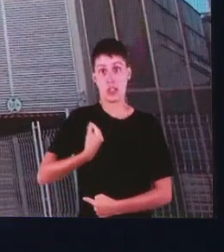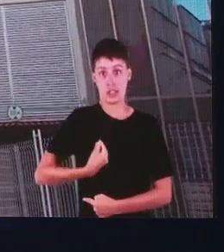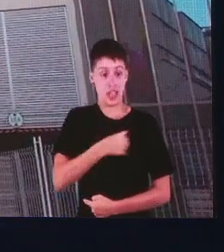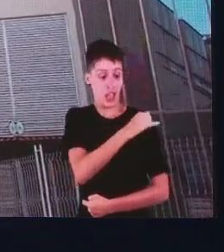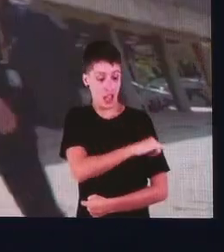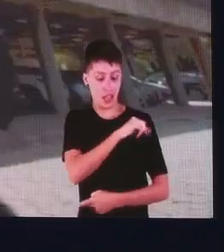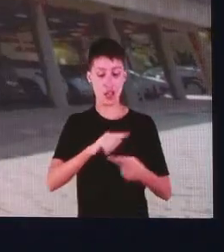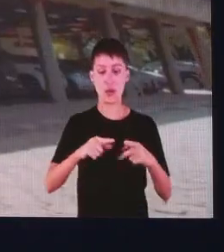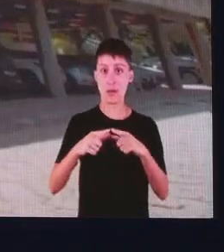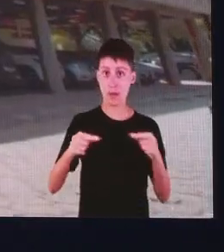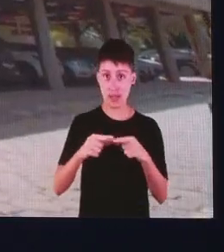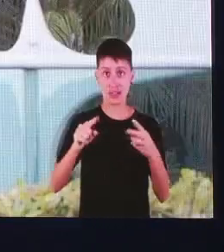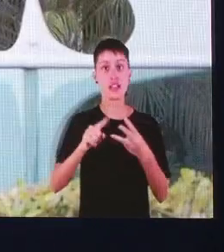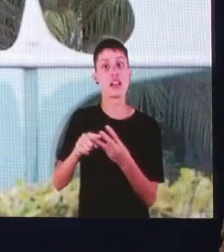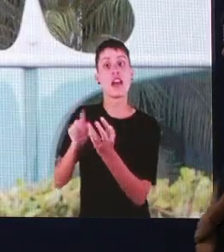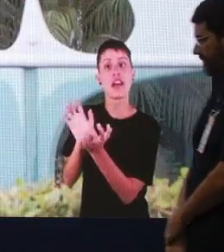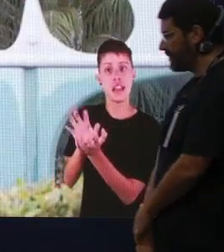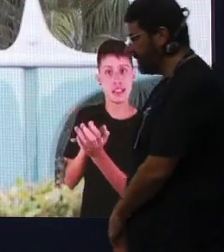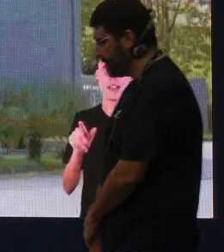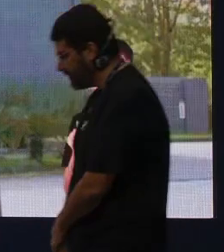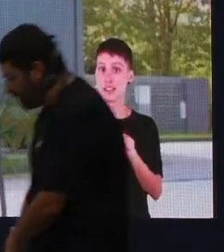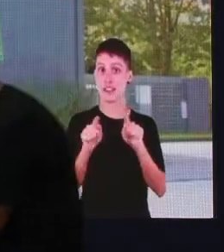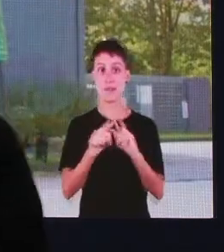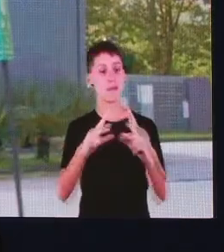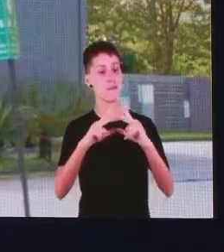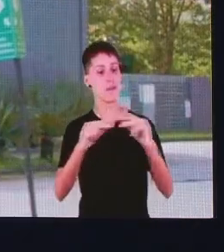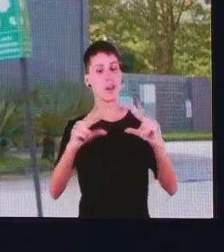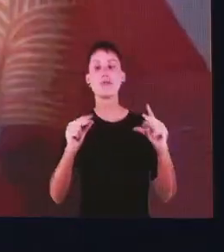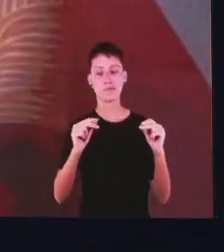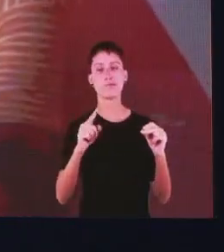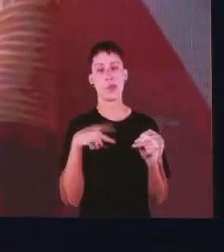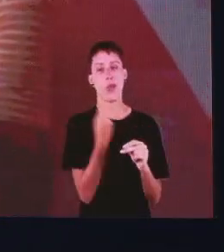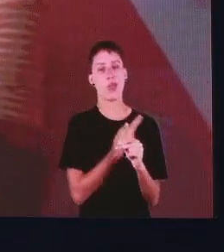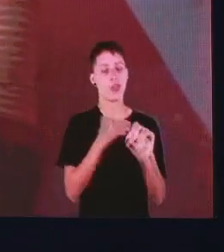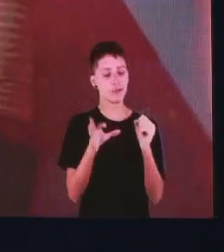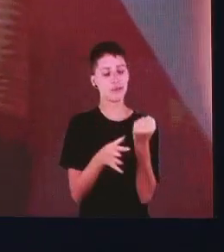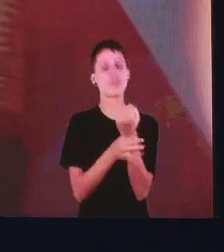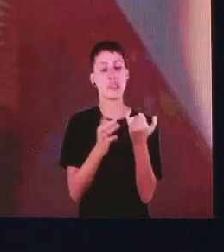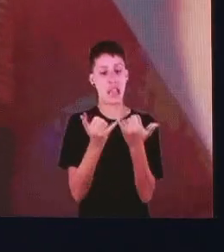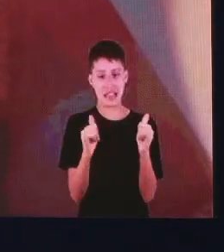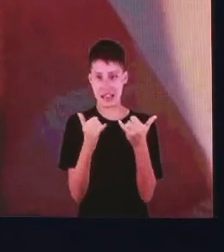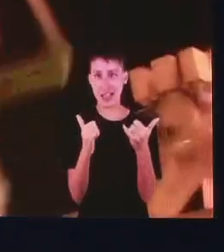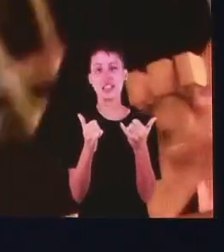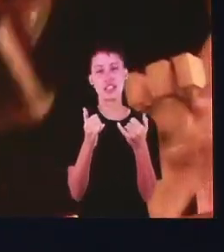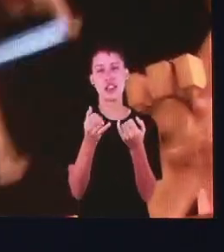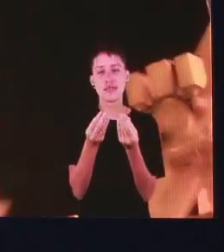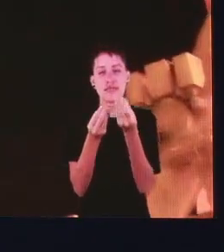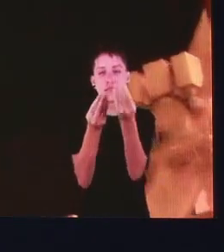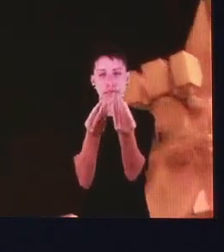Rio de Janeiro, Brasília, Recife e Florianópolis, garantindo que a energia chegue até